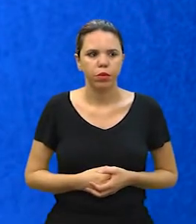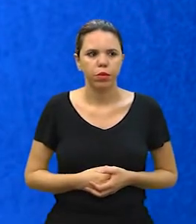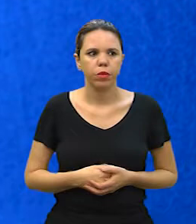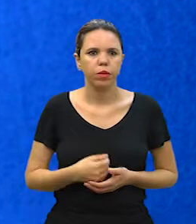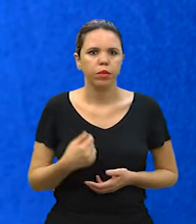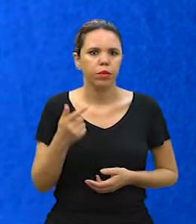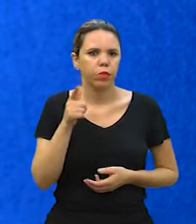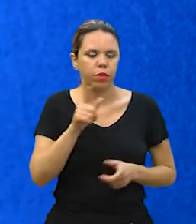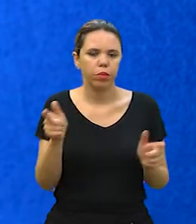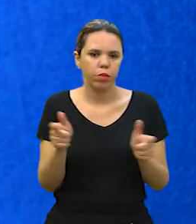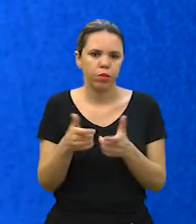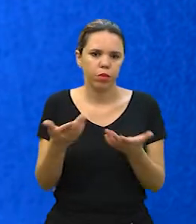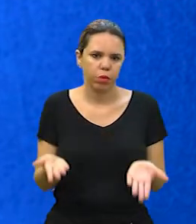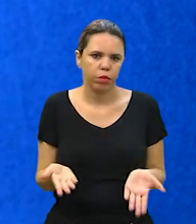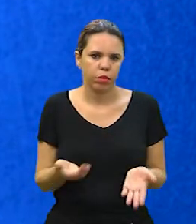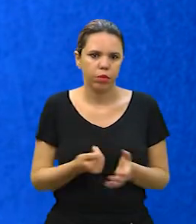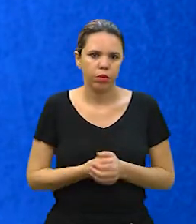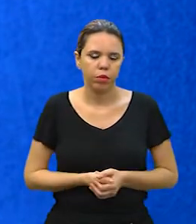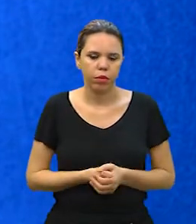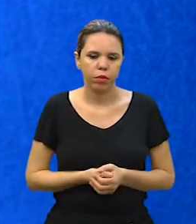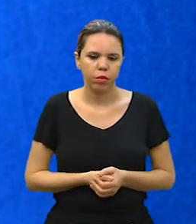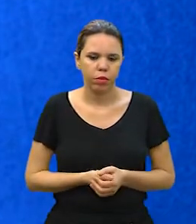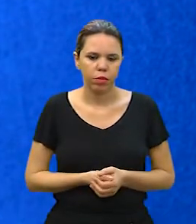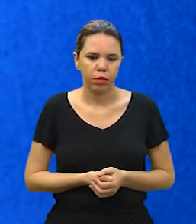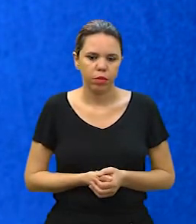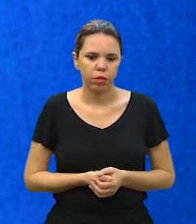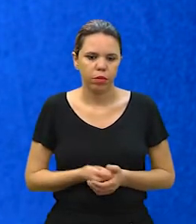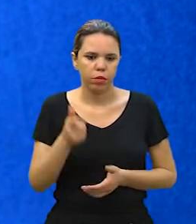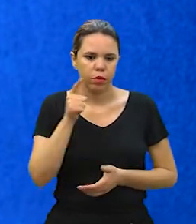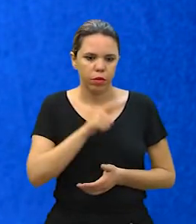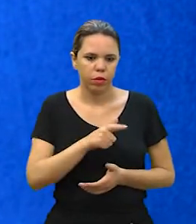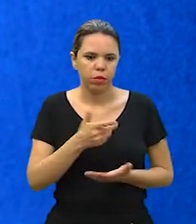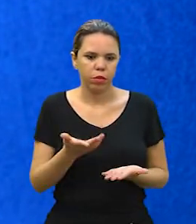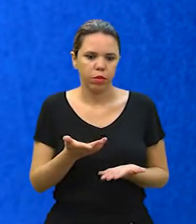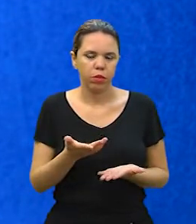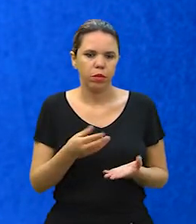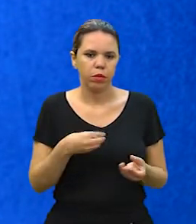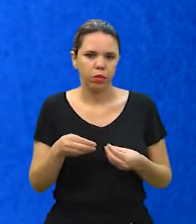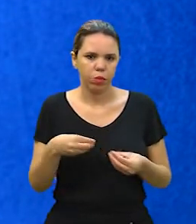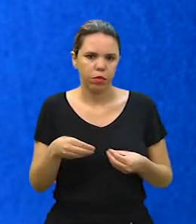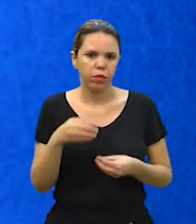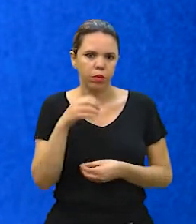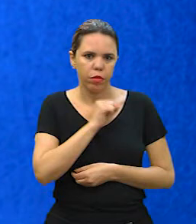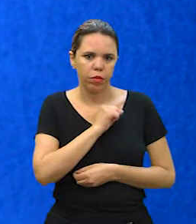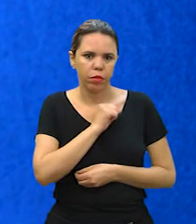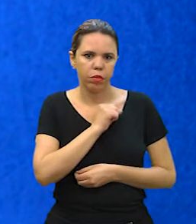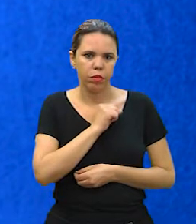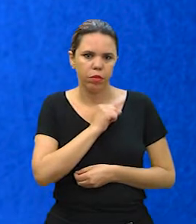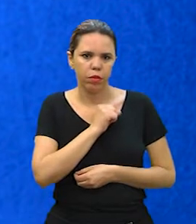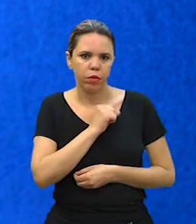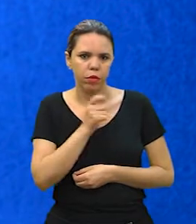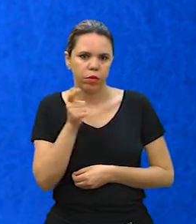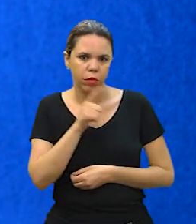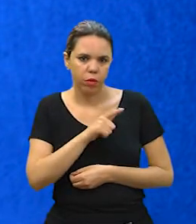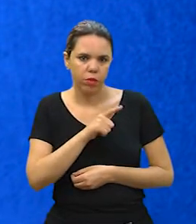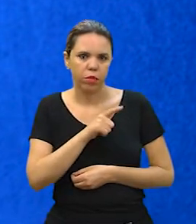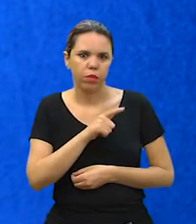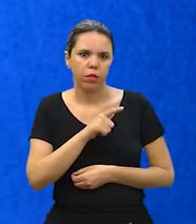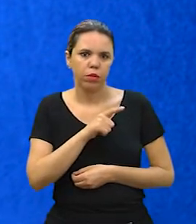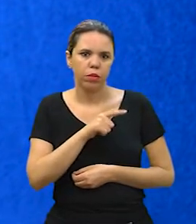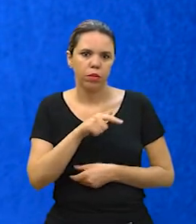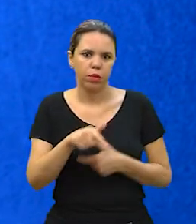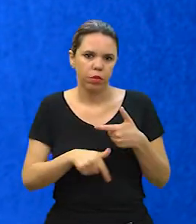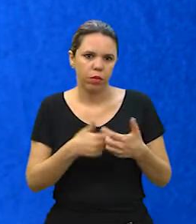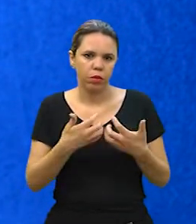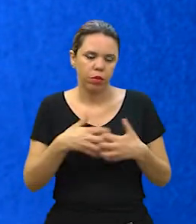vantagem de a gente ser pequeno, vamos dizer assim, é que a gente consegue se mexer muito rápido, né? A gente consegue se mexer muito